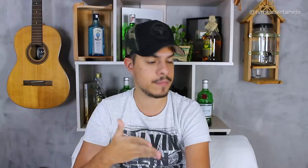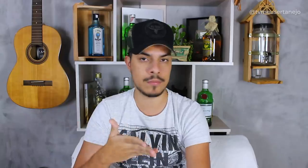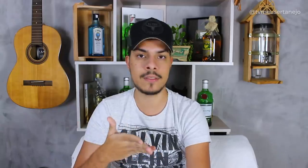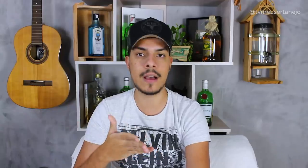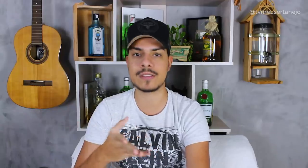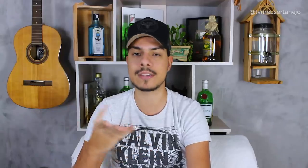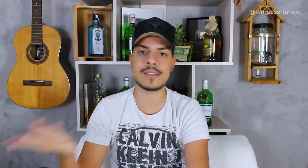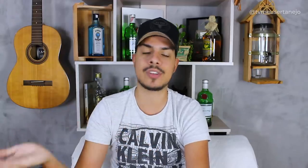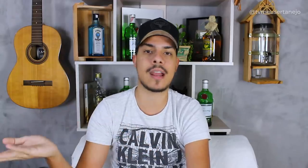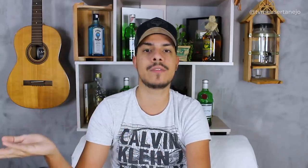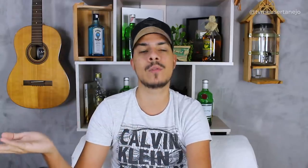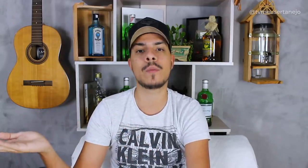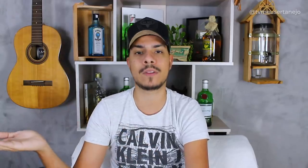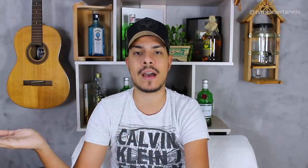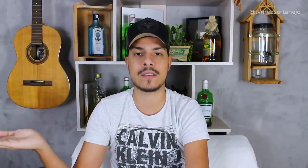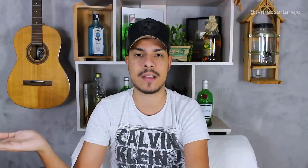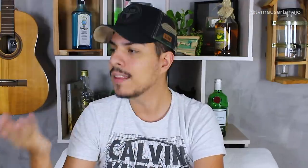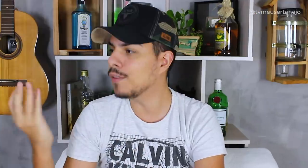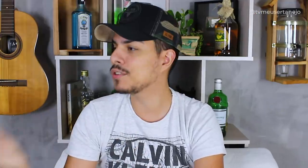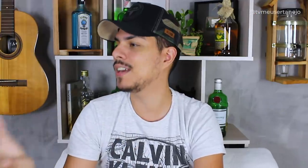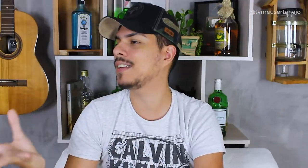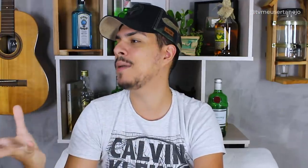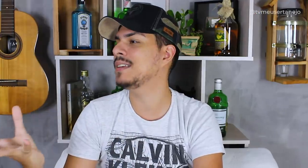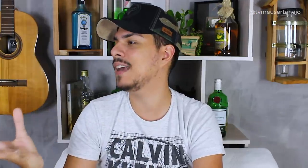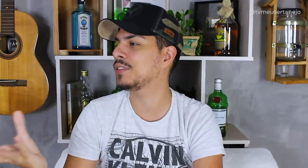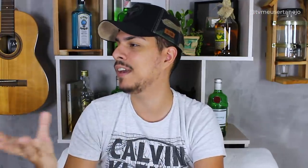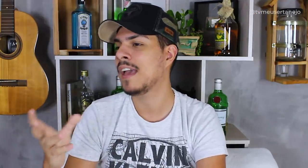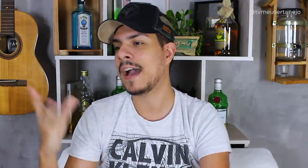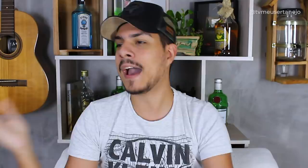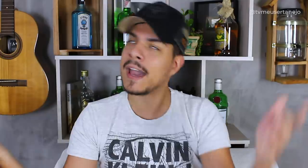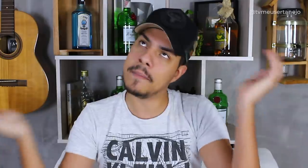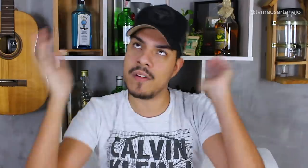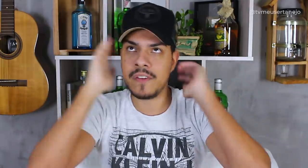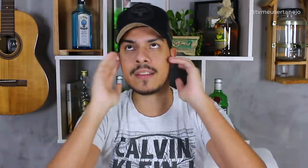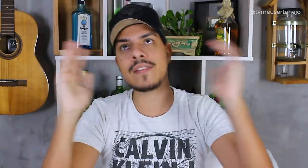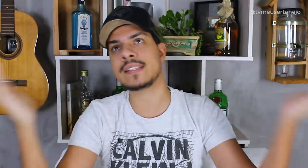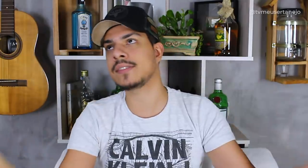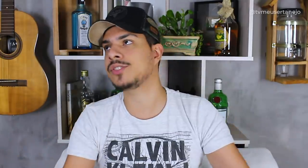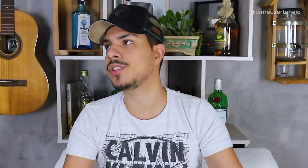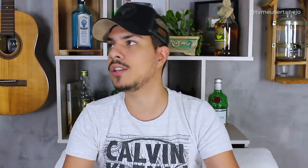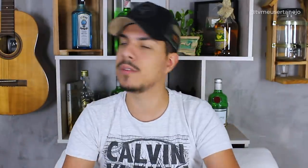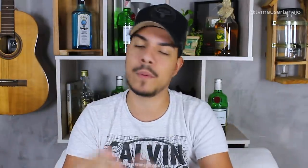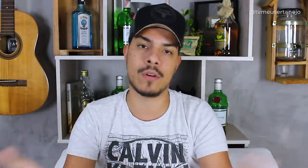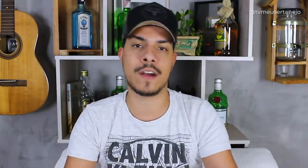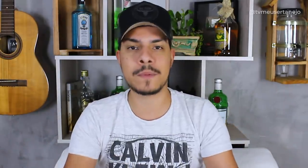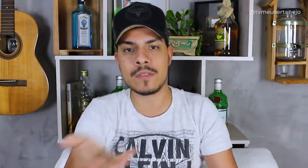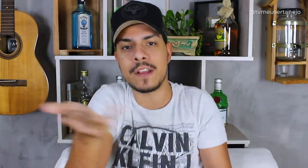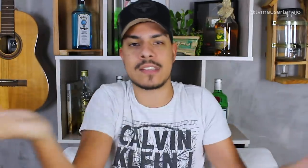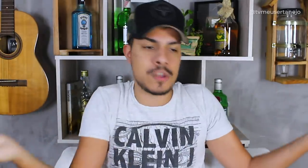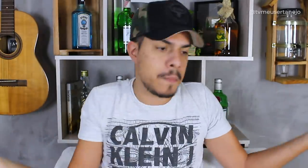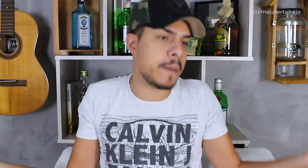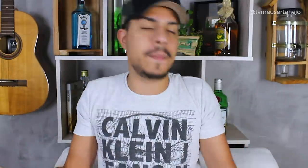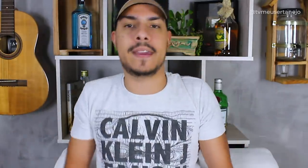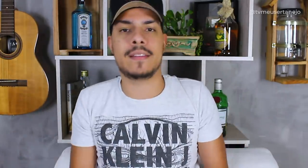Né? Então, você não tá assistindo a live do Roberto Carlos, cara. Então você que é mimizento que... Ai, meu filho tava assistindo, pô. Fala pro seu